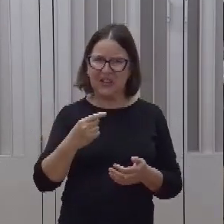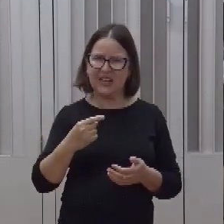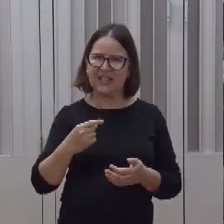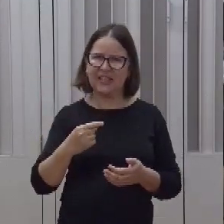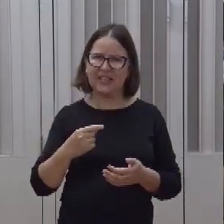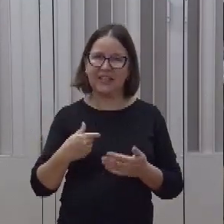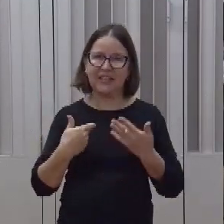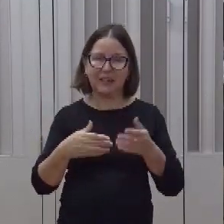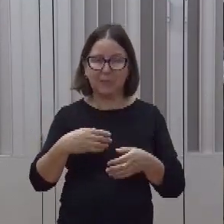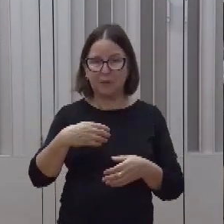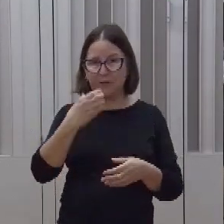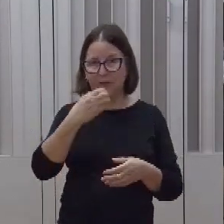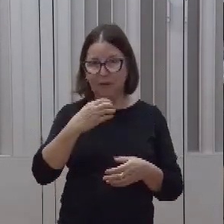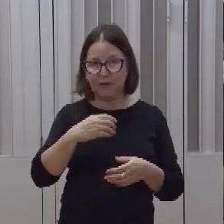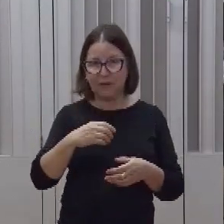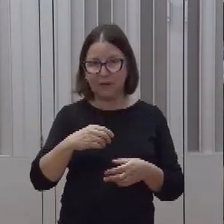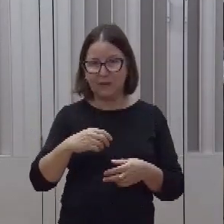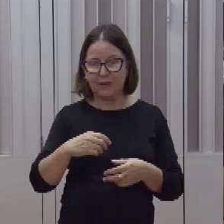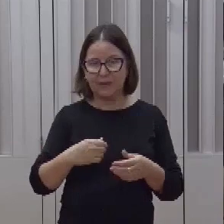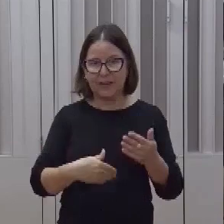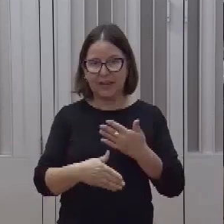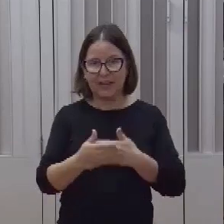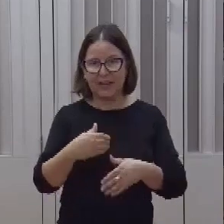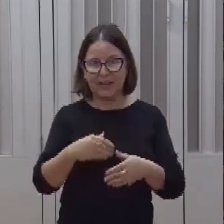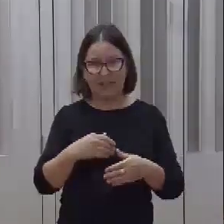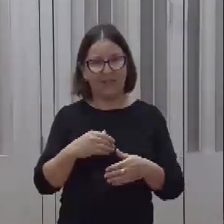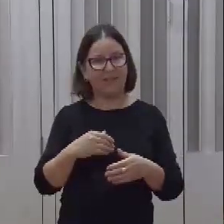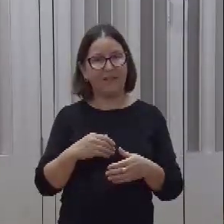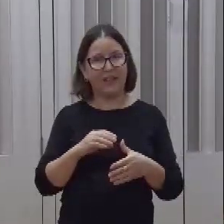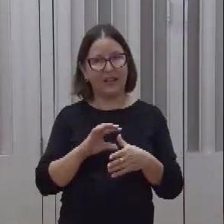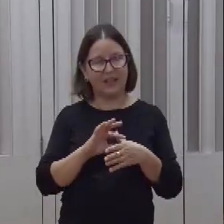estas obras vão ser queimadas.